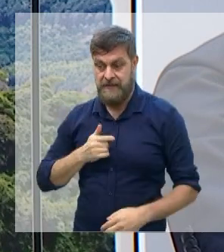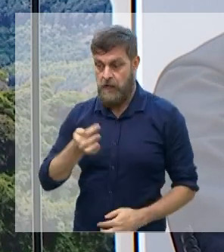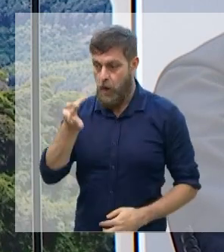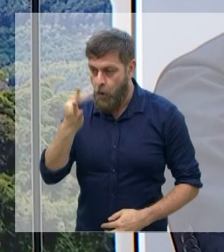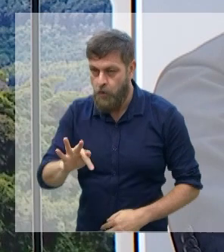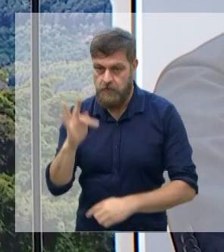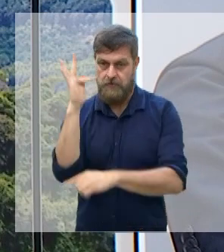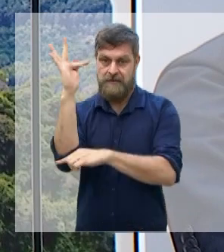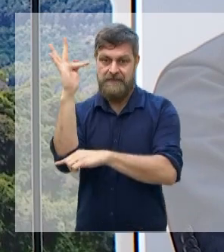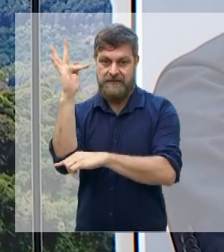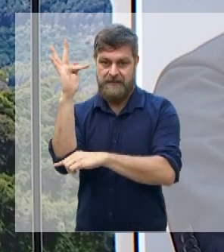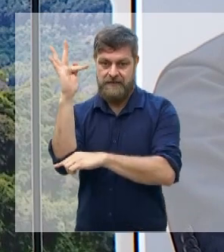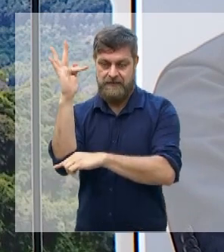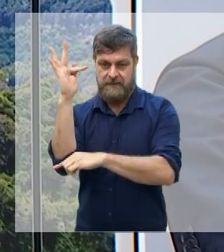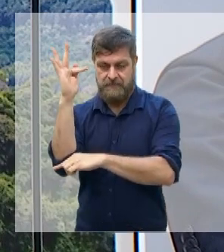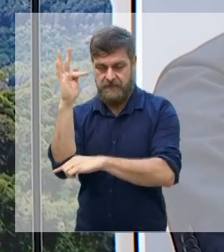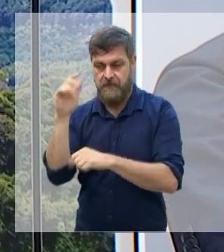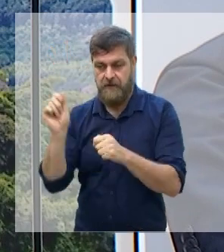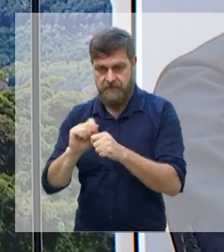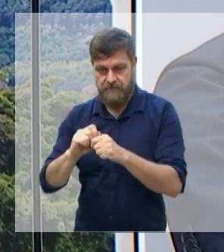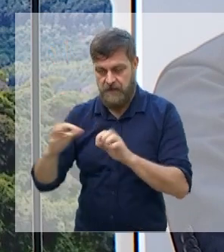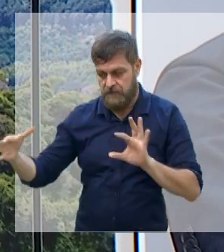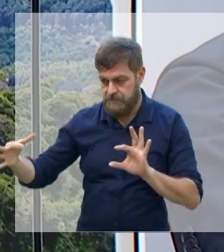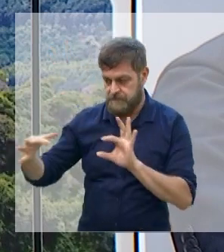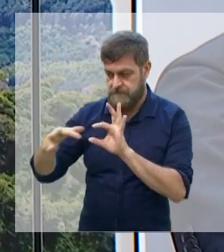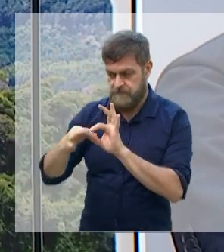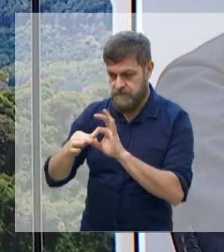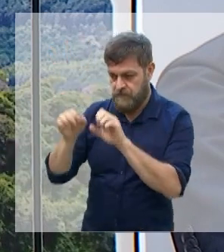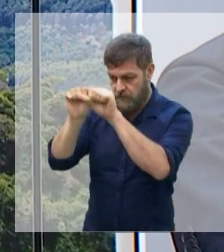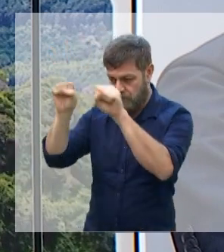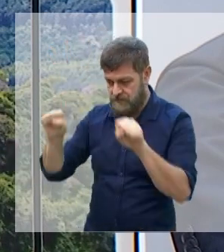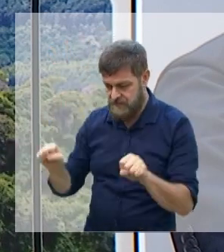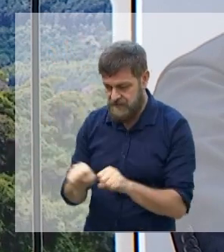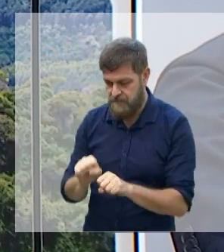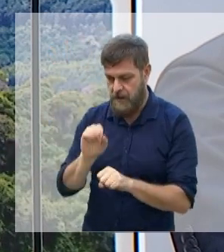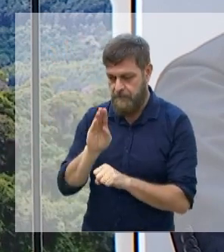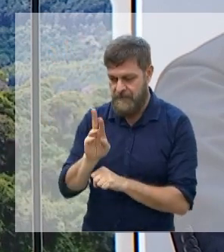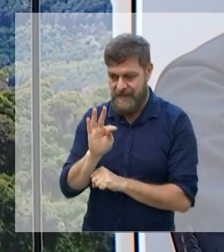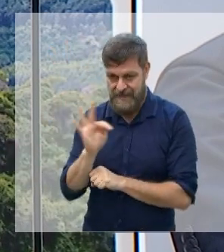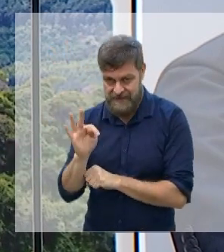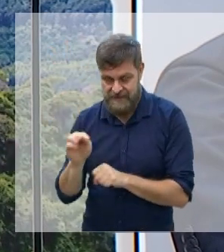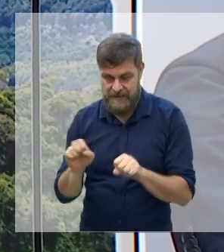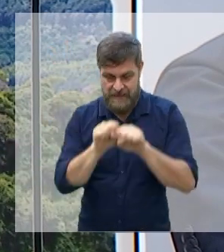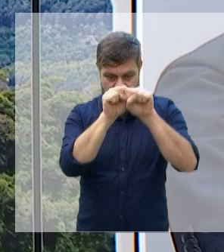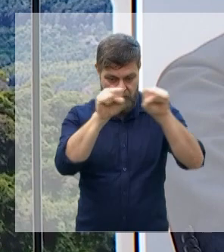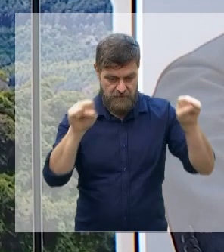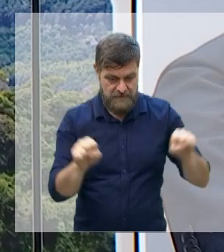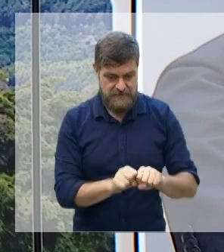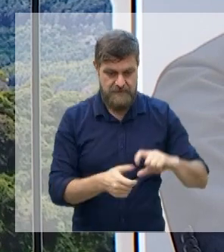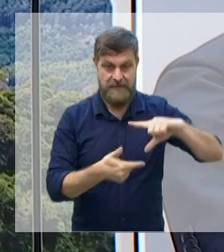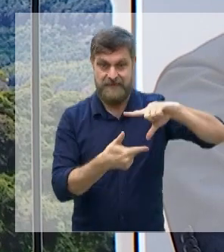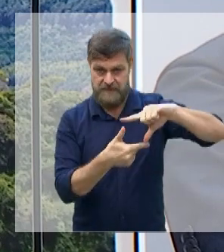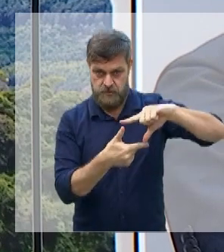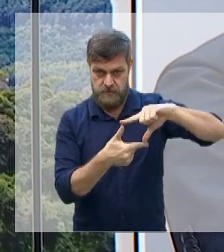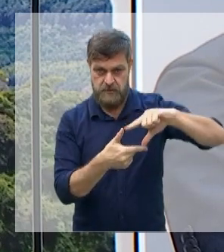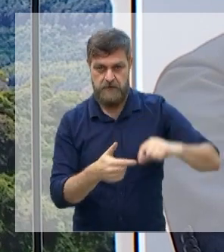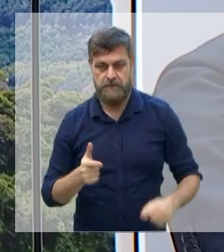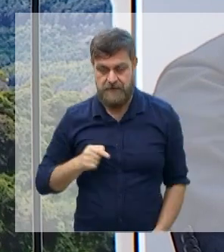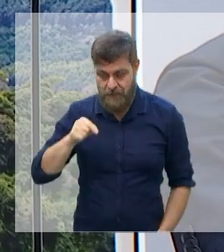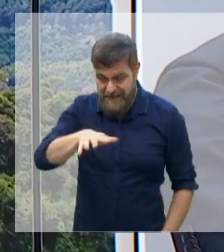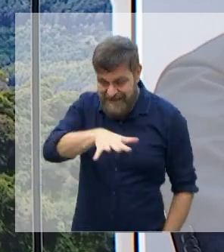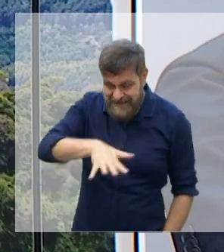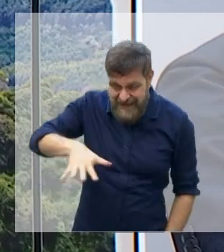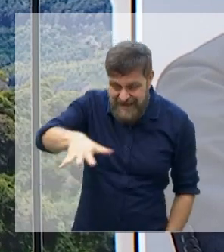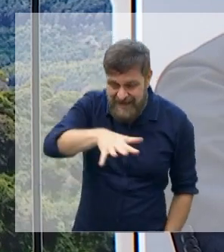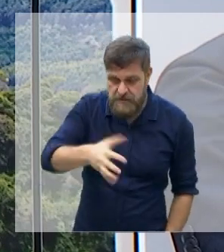que também vai fazer a integração do sistema brt com o sistema convencional ali naquela região inclusive até para